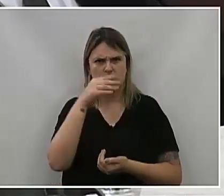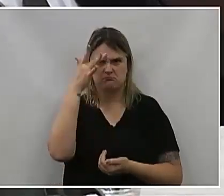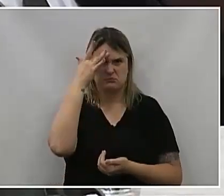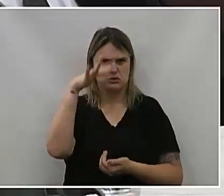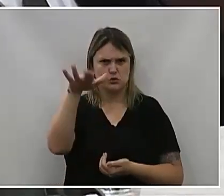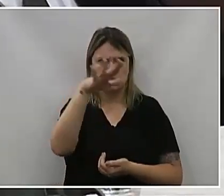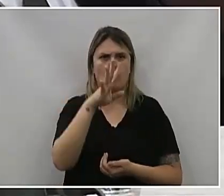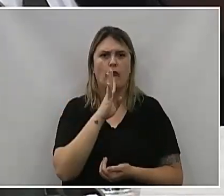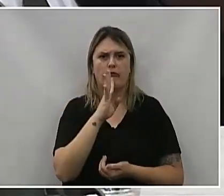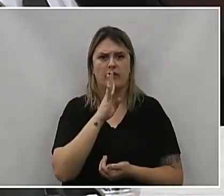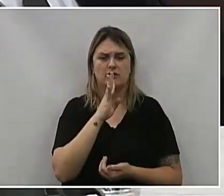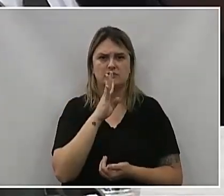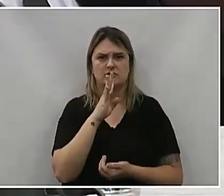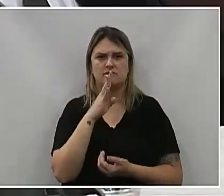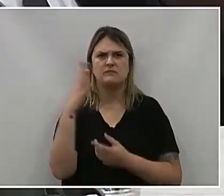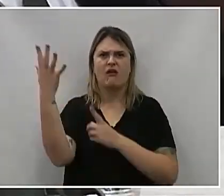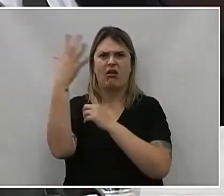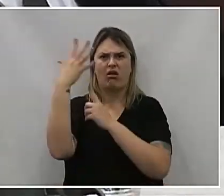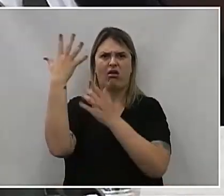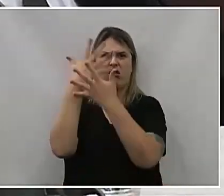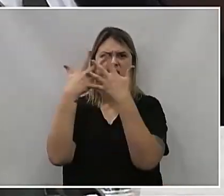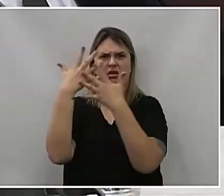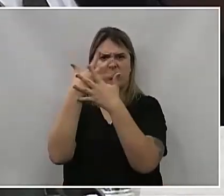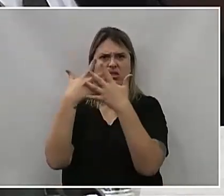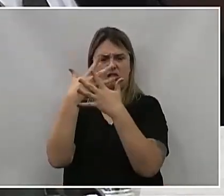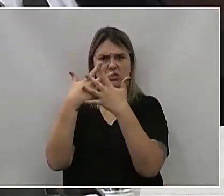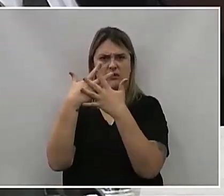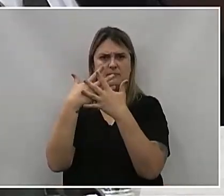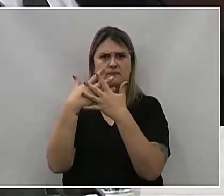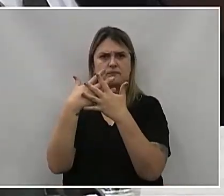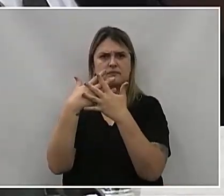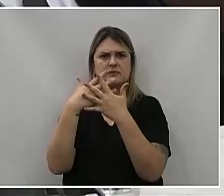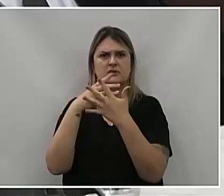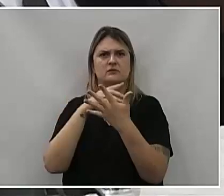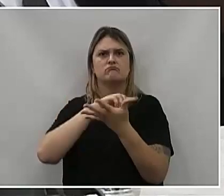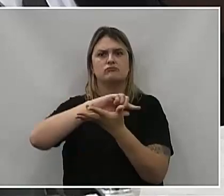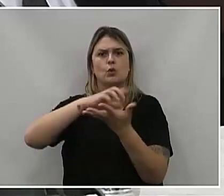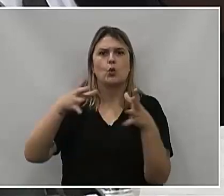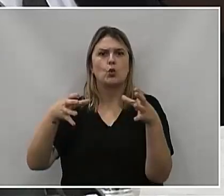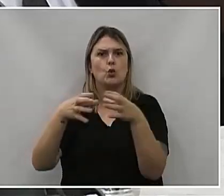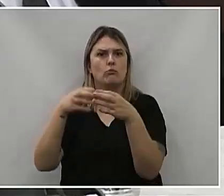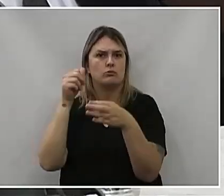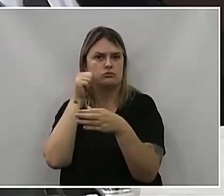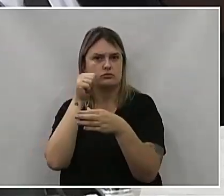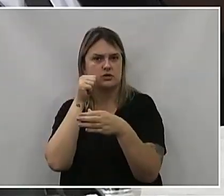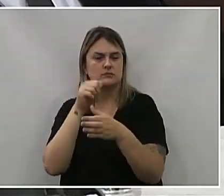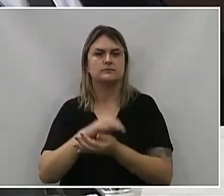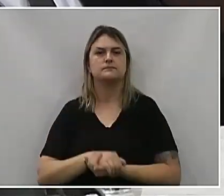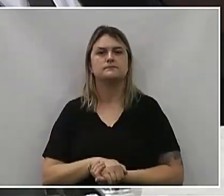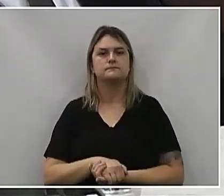conhecido, que assediou moral e sexualmente várias mulheres.